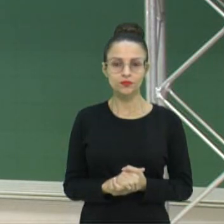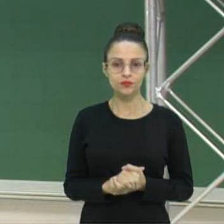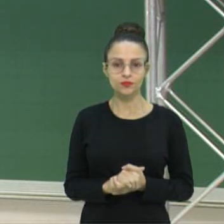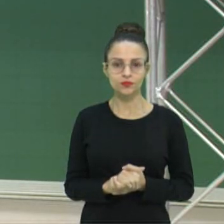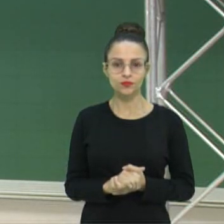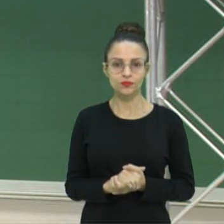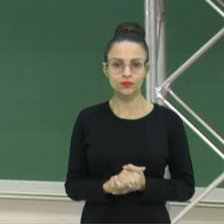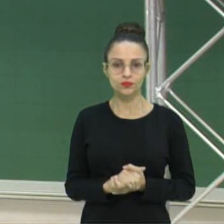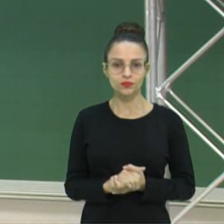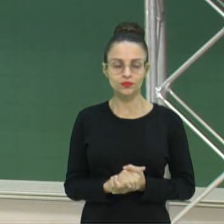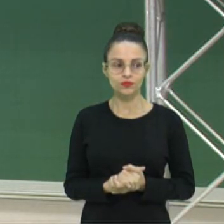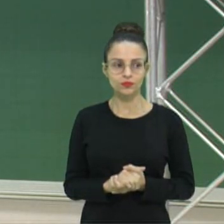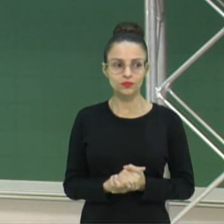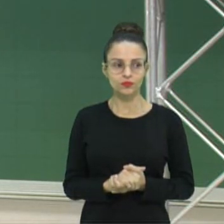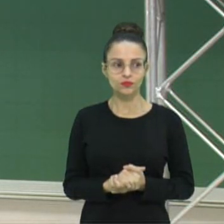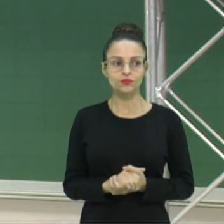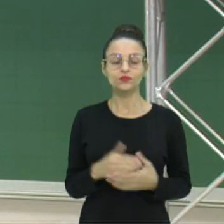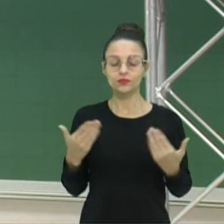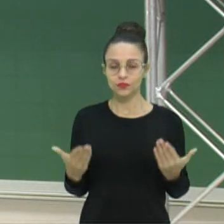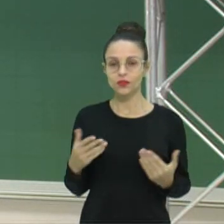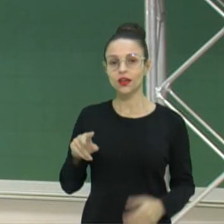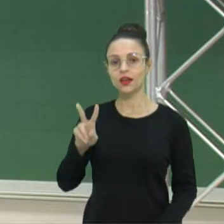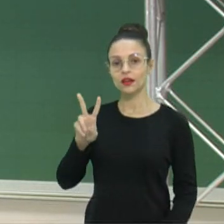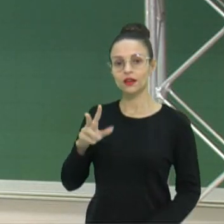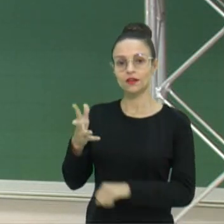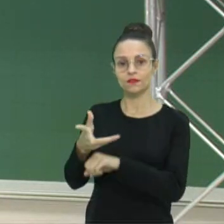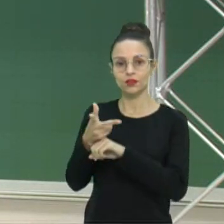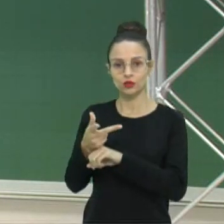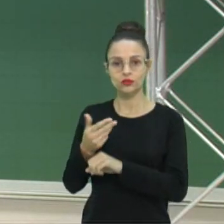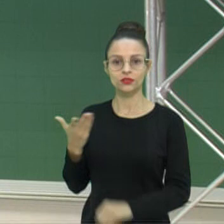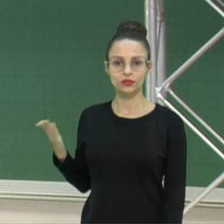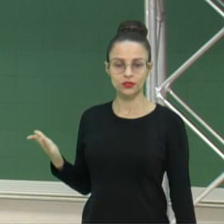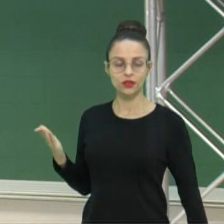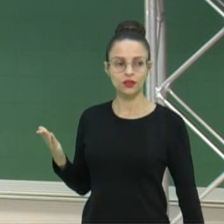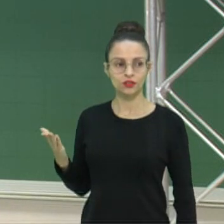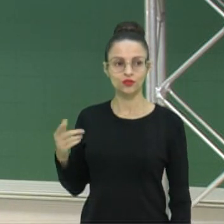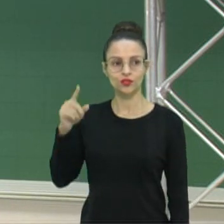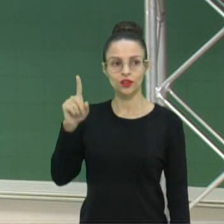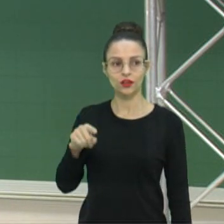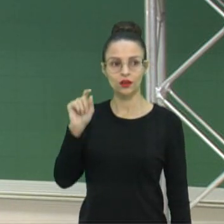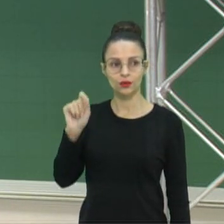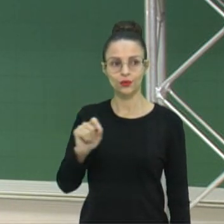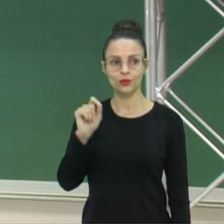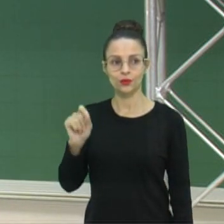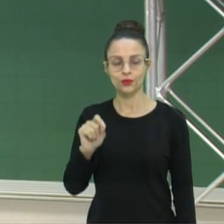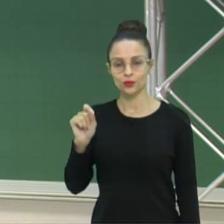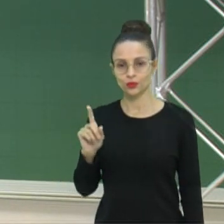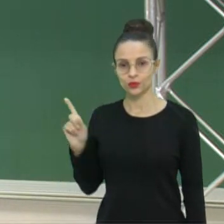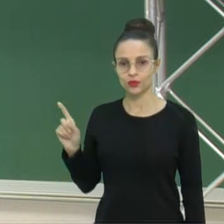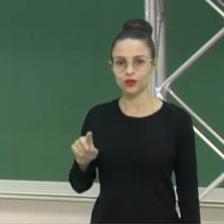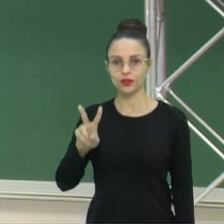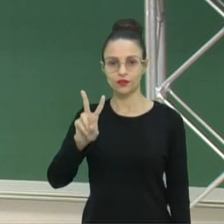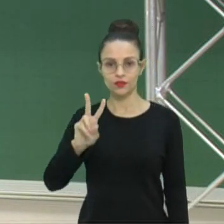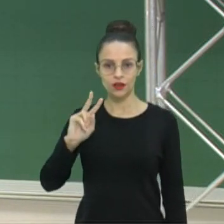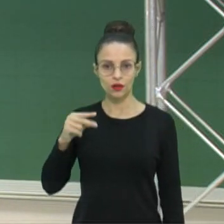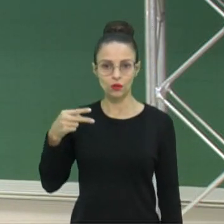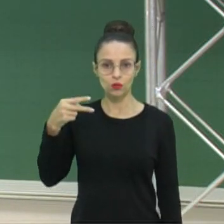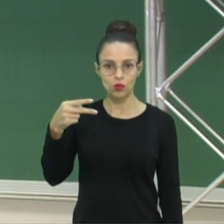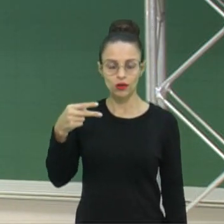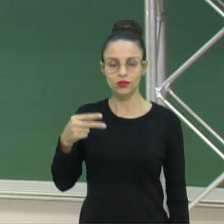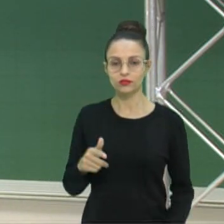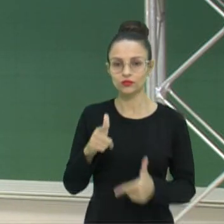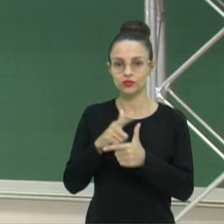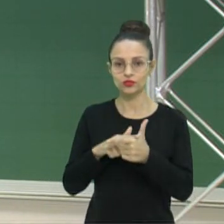aqui? Né? A velocidade do nosso amiguinho, né, que vai ser, no caso, v²